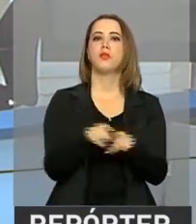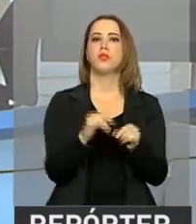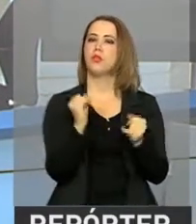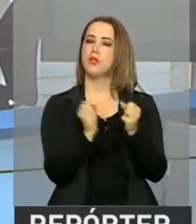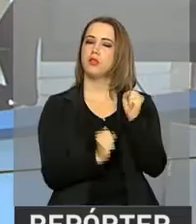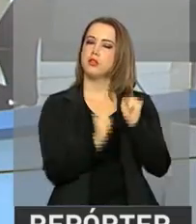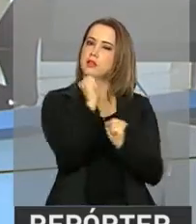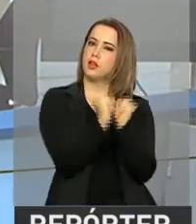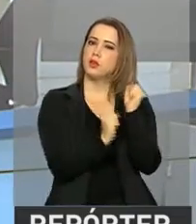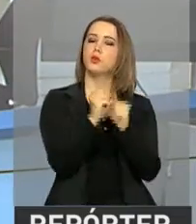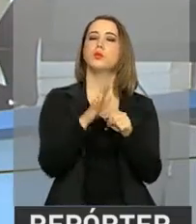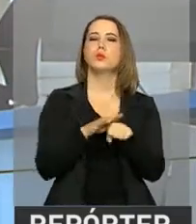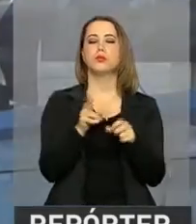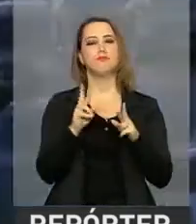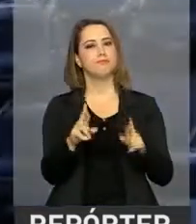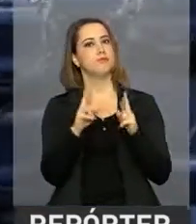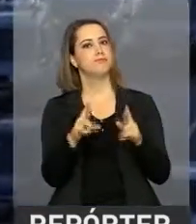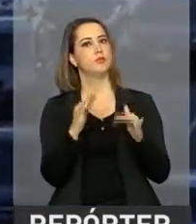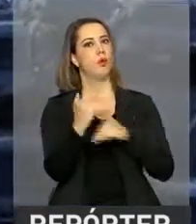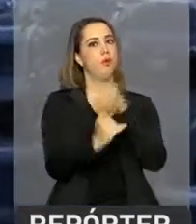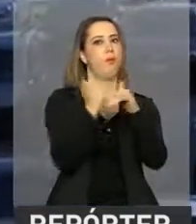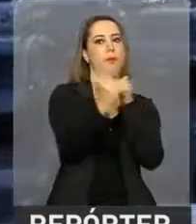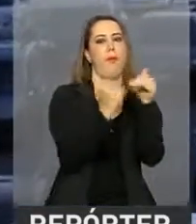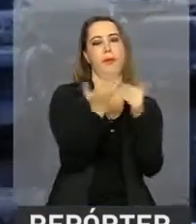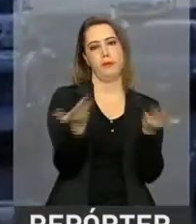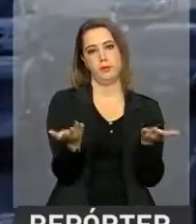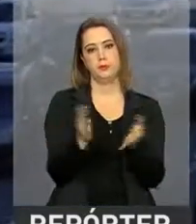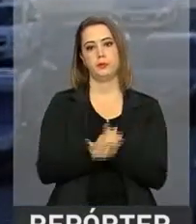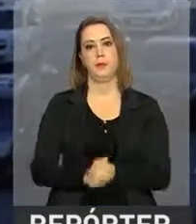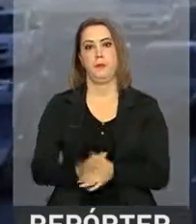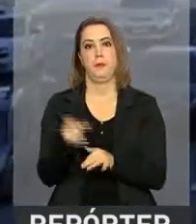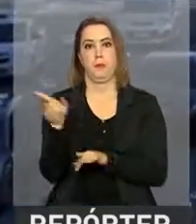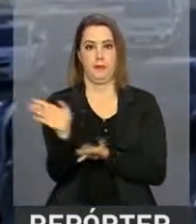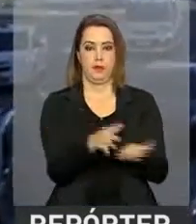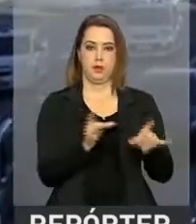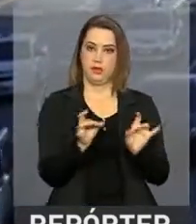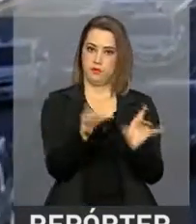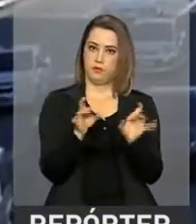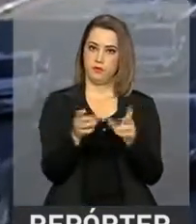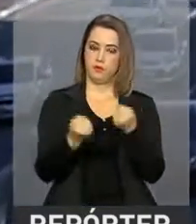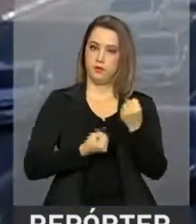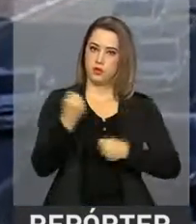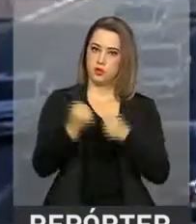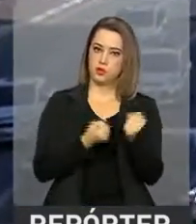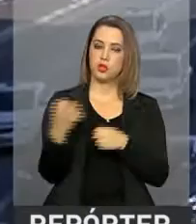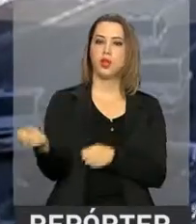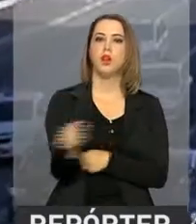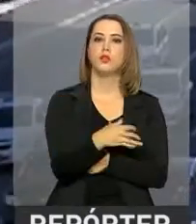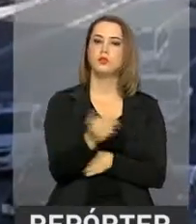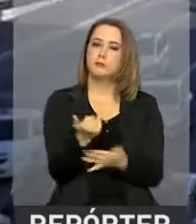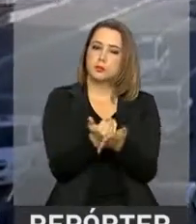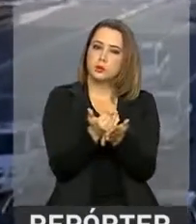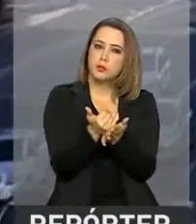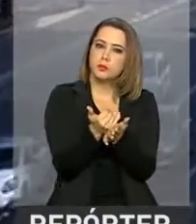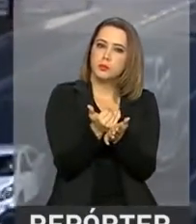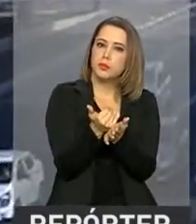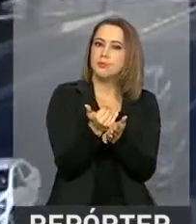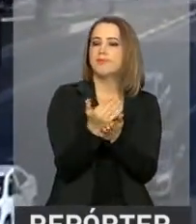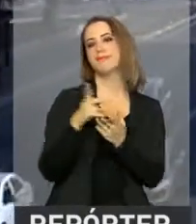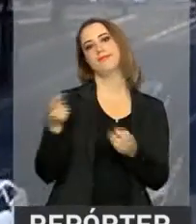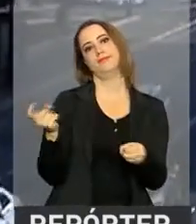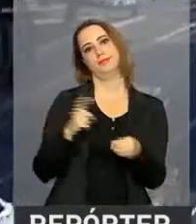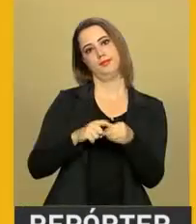ao longo dos meses as vendas de carros novos no país começam a dar os primeiros sinais de